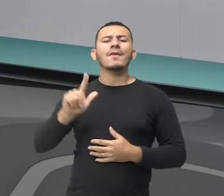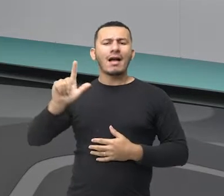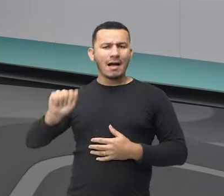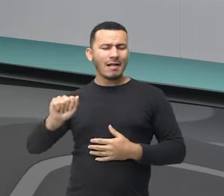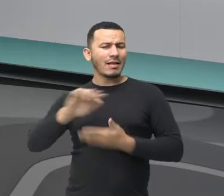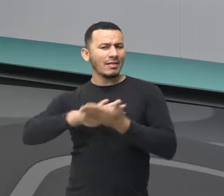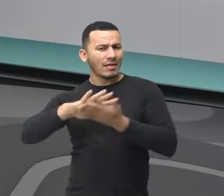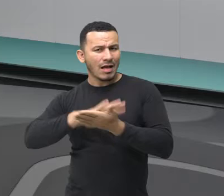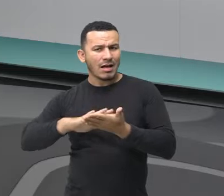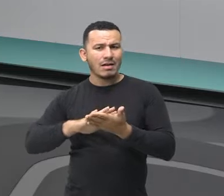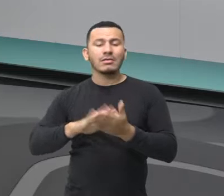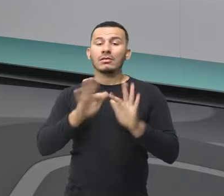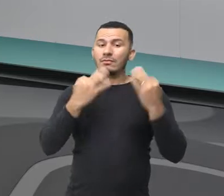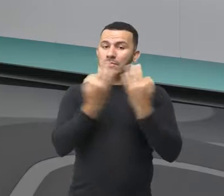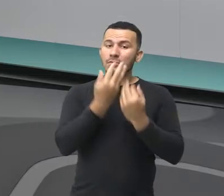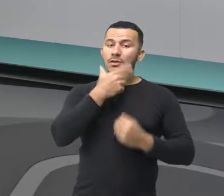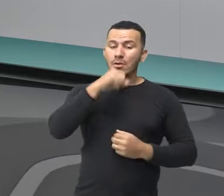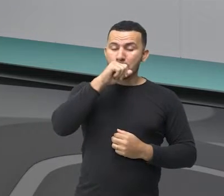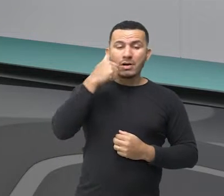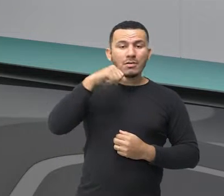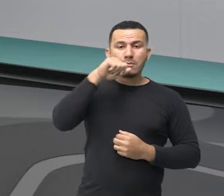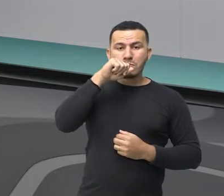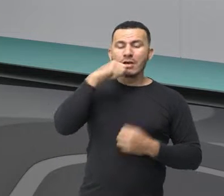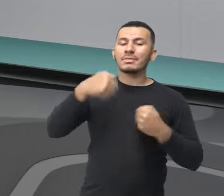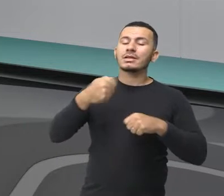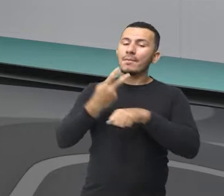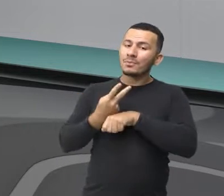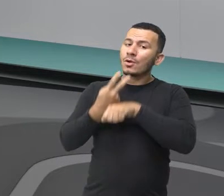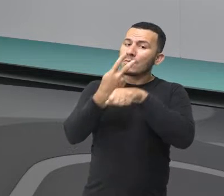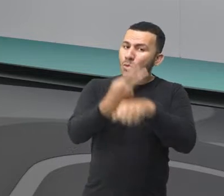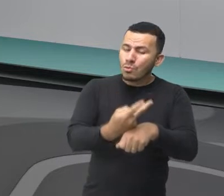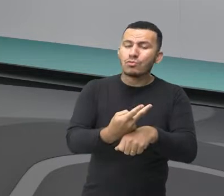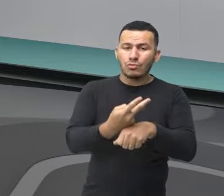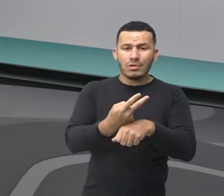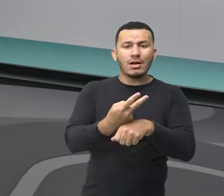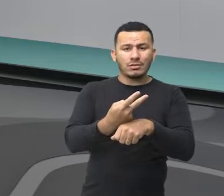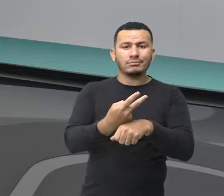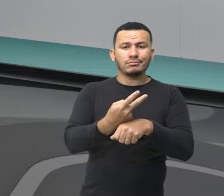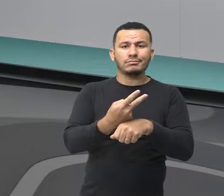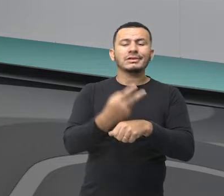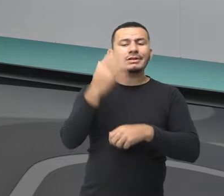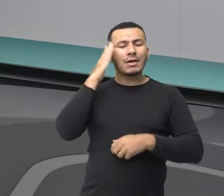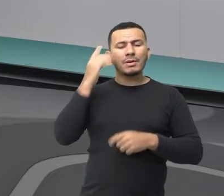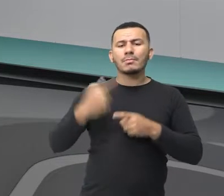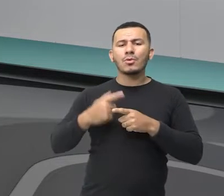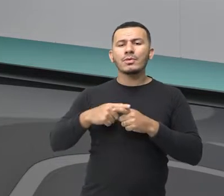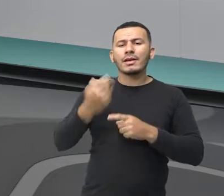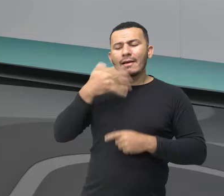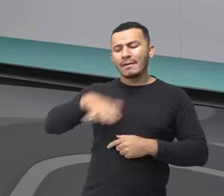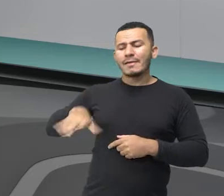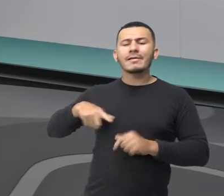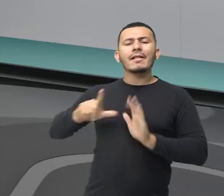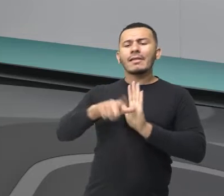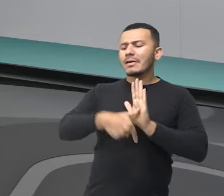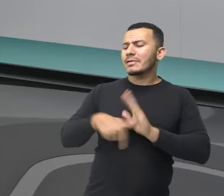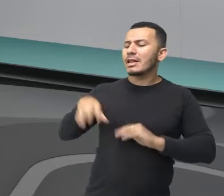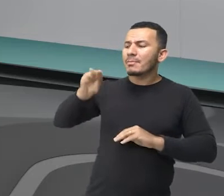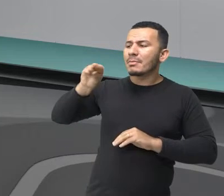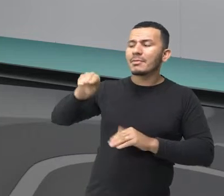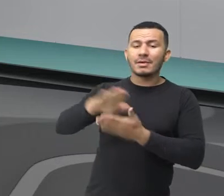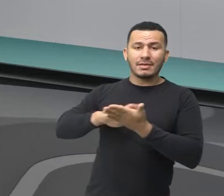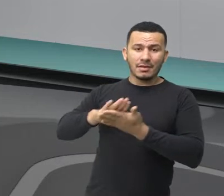se deve preocupar. E aí os pais devem procurar possíveis causas para esse atraso, né? E mais uma